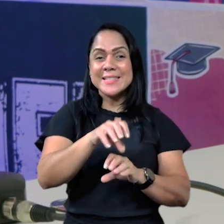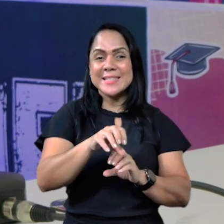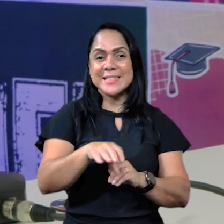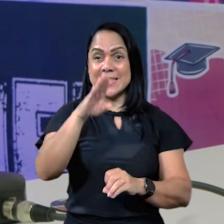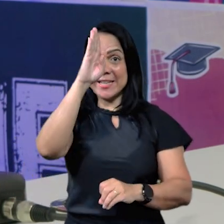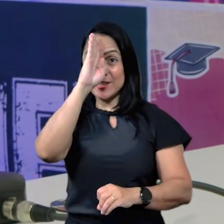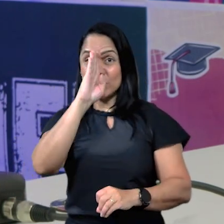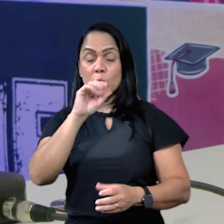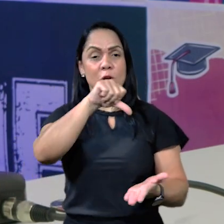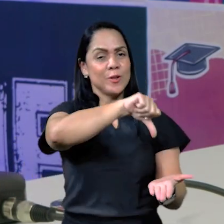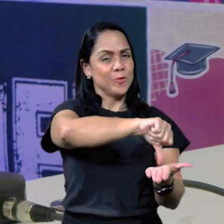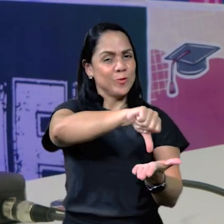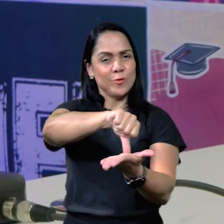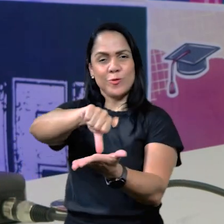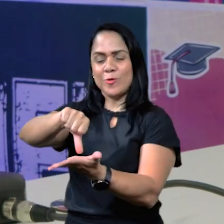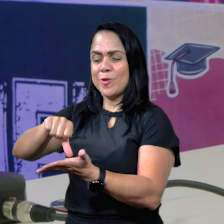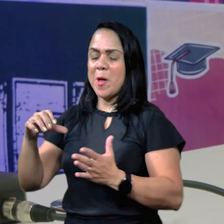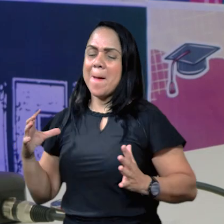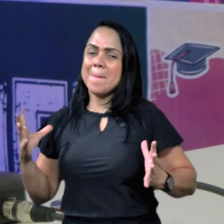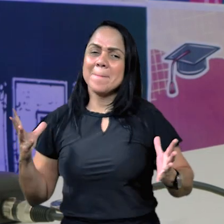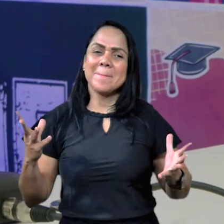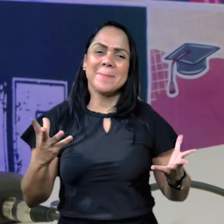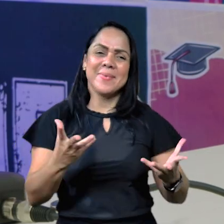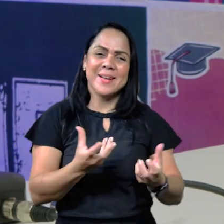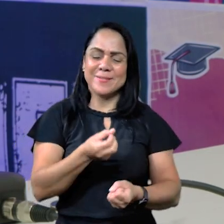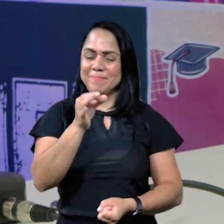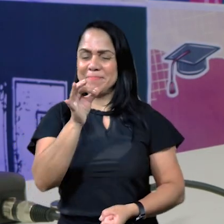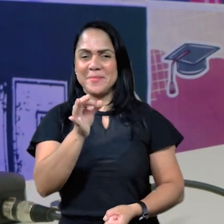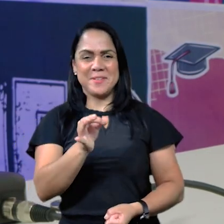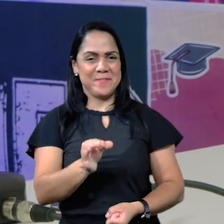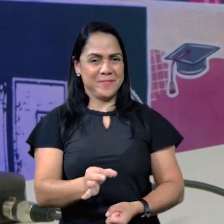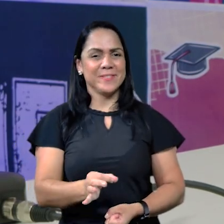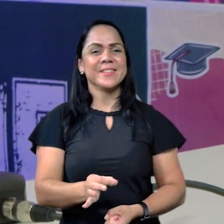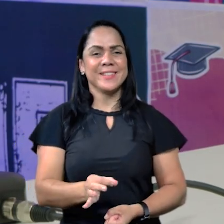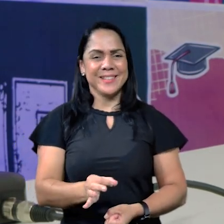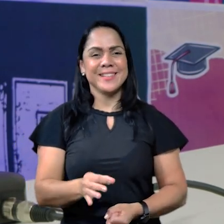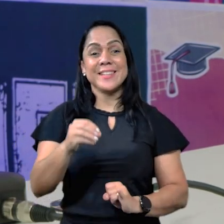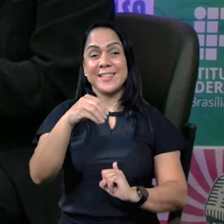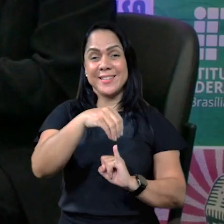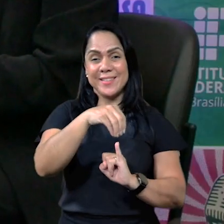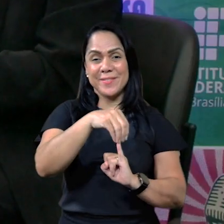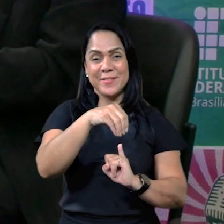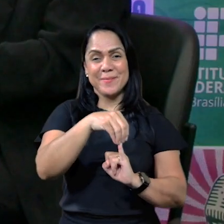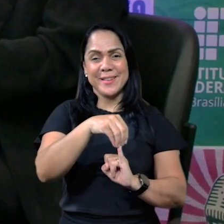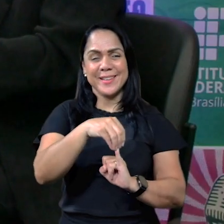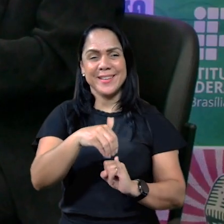todos os campos. Que eu acho isso o máximo. Isso é fino. É perfeito. Elegante. IFB.